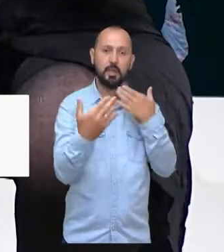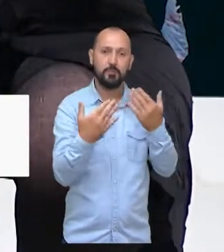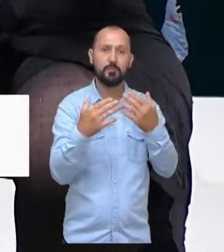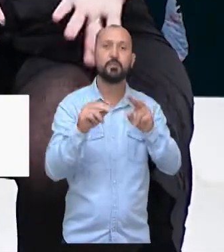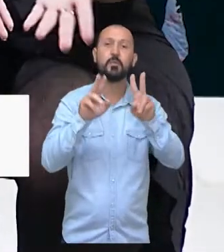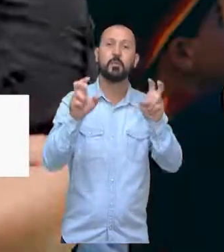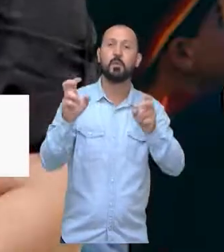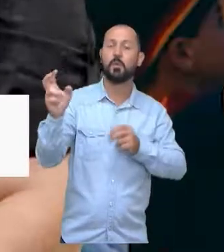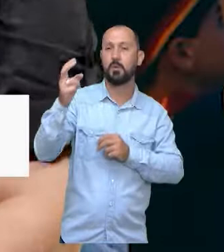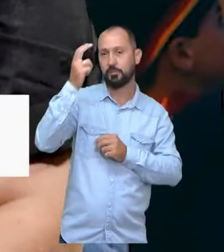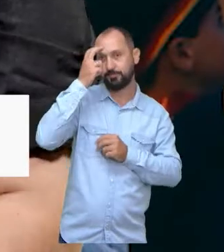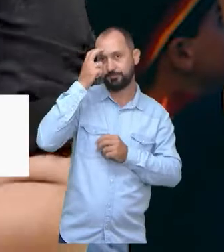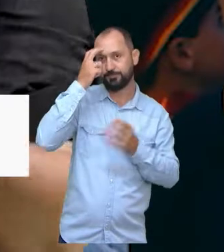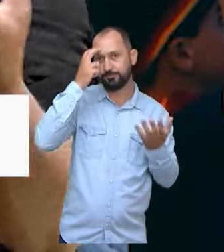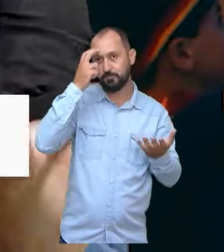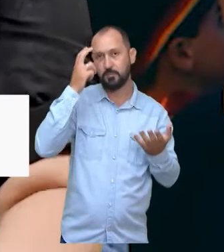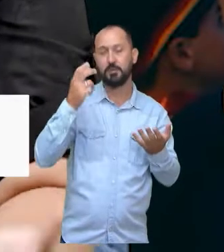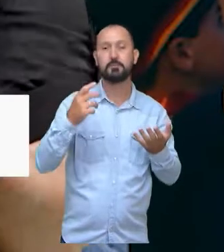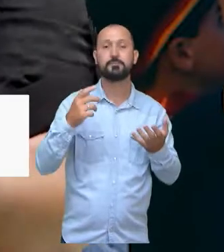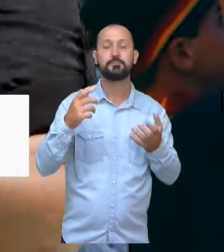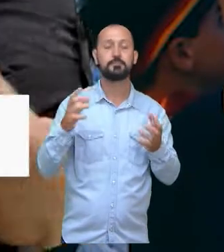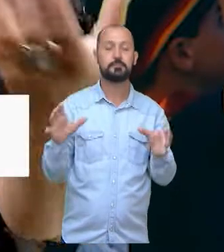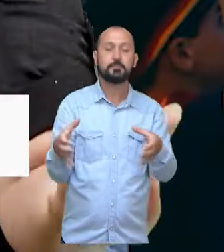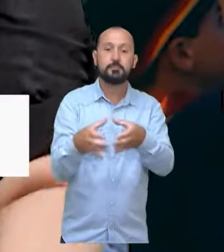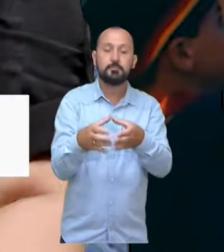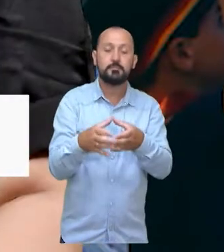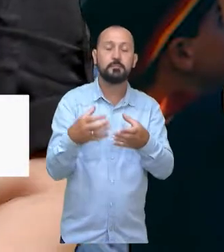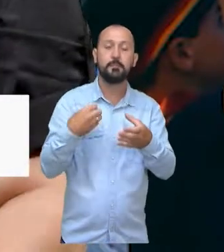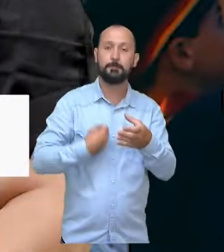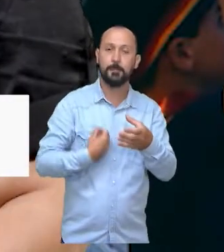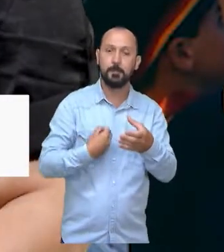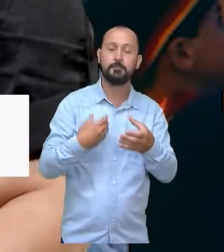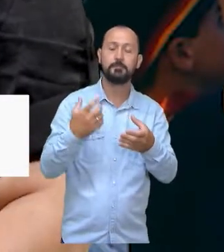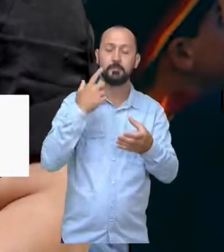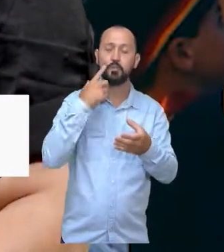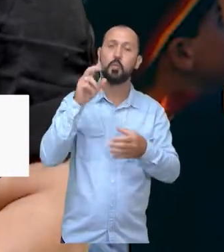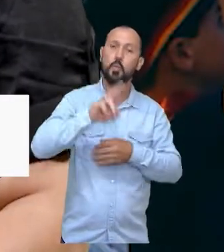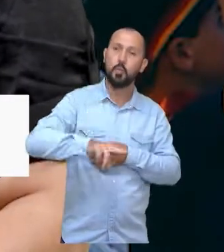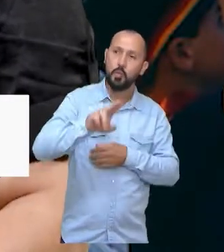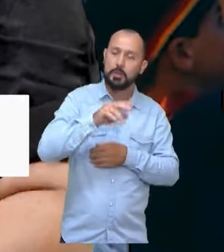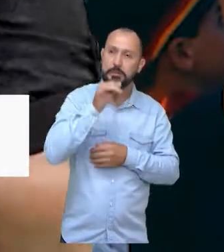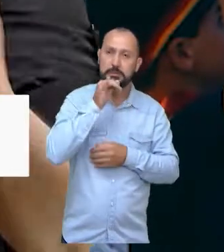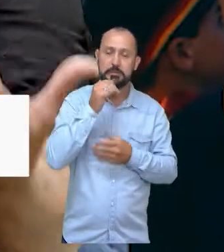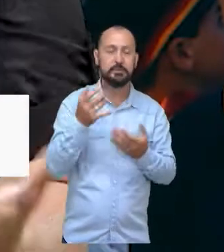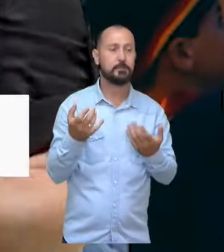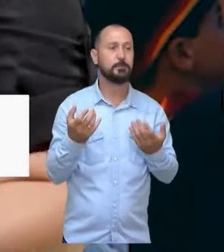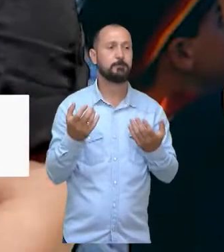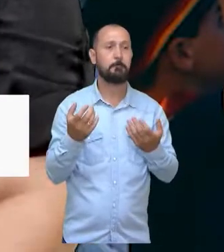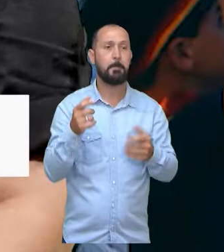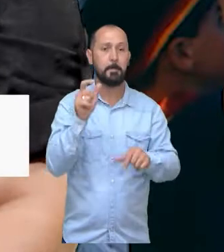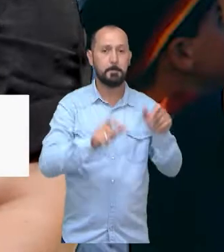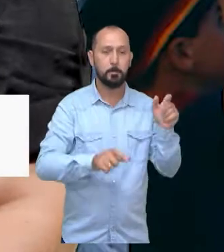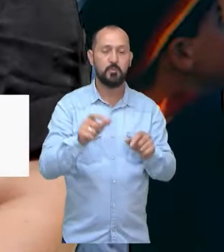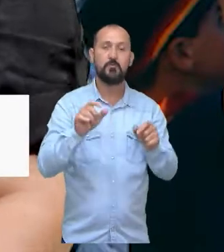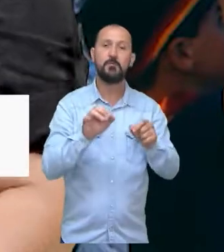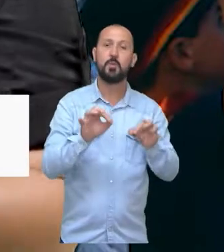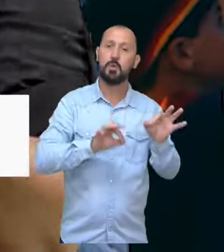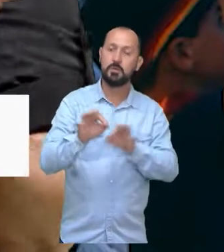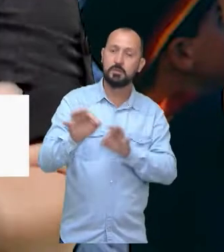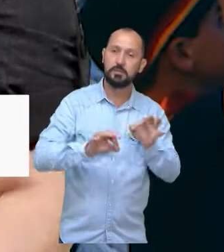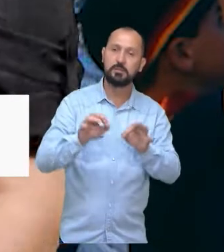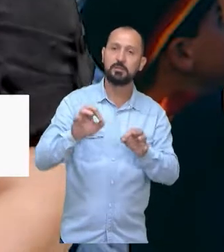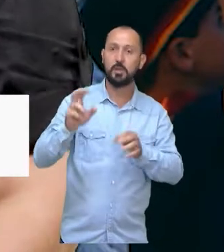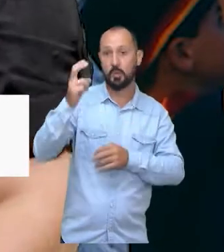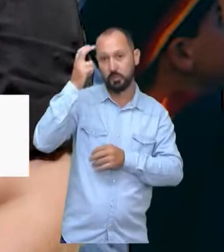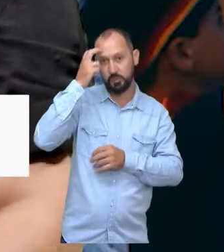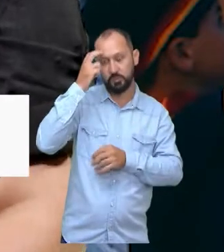é importante que o pessoal tanto que consome quanto as pessoas que produzem cultura no nosso estado,